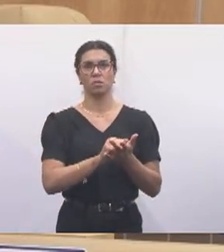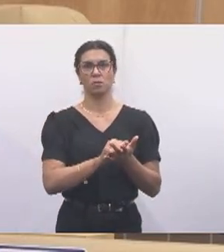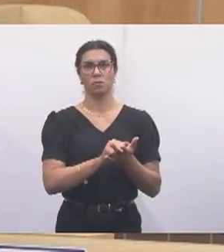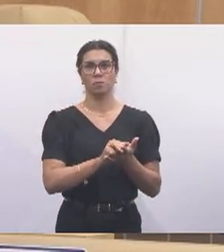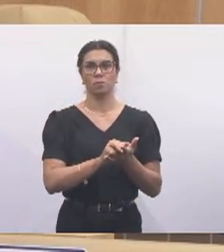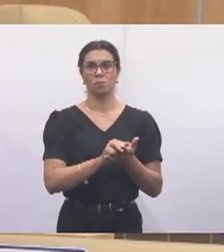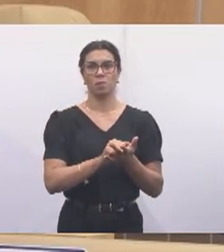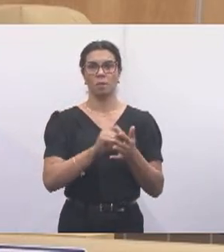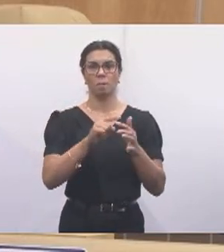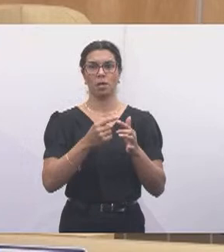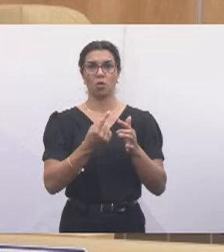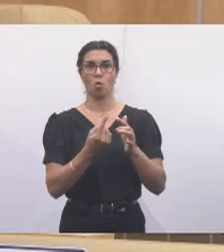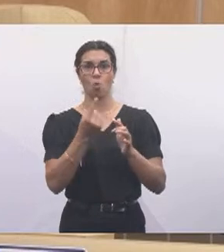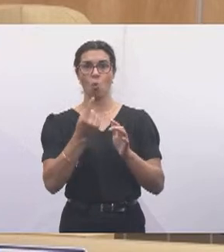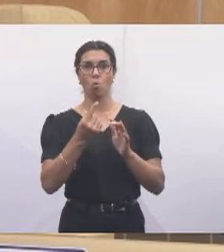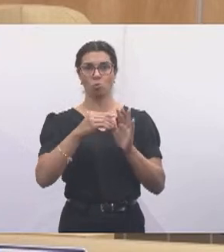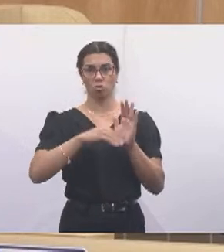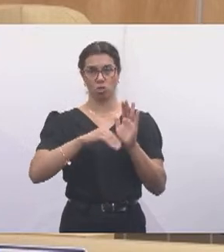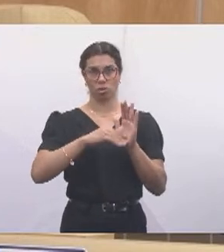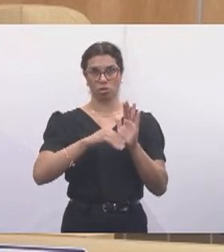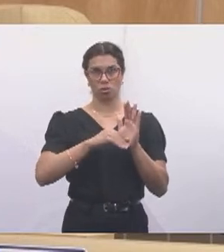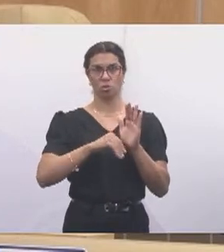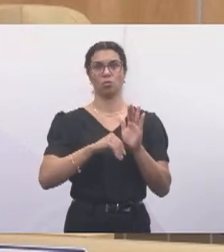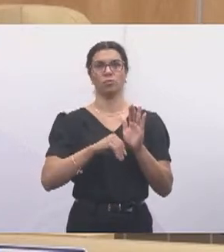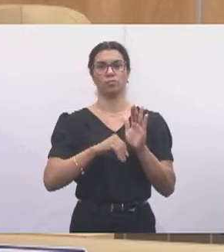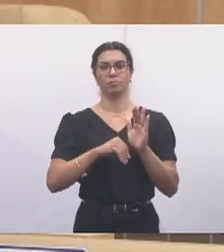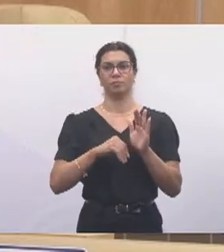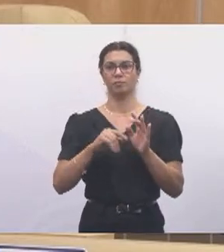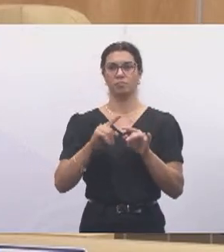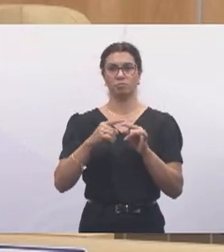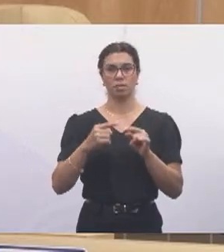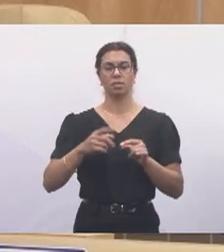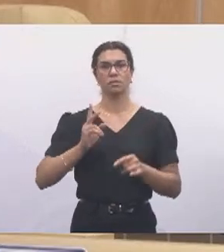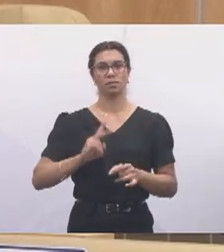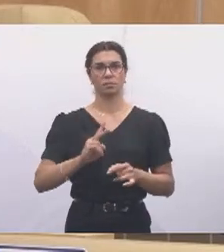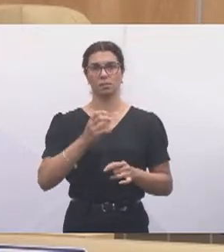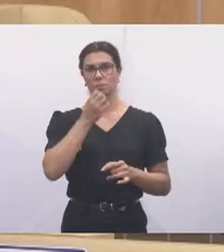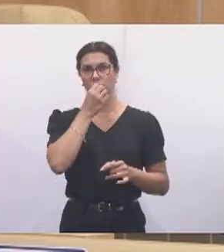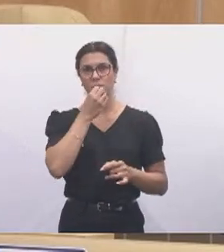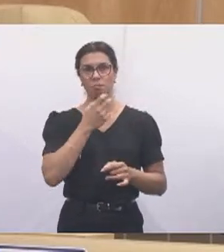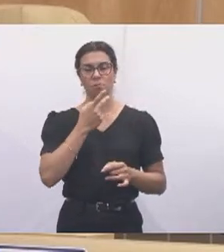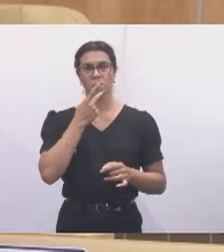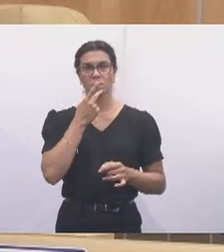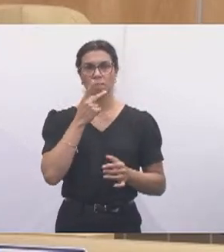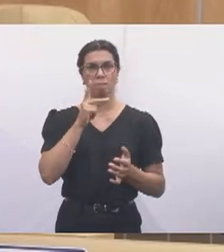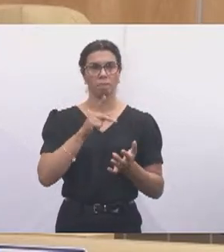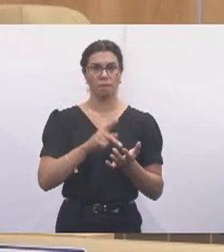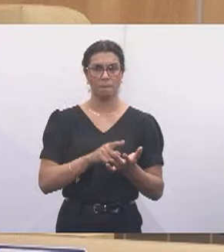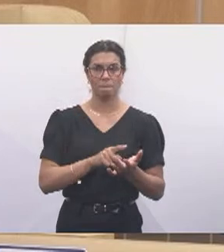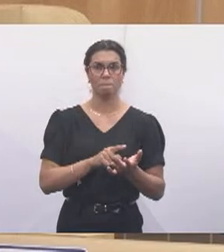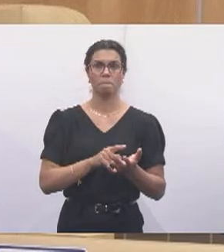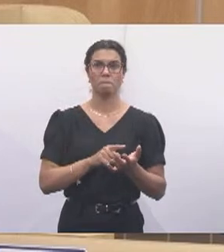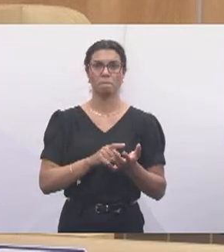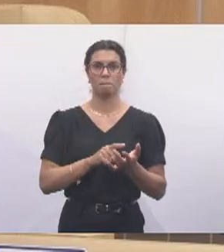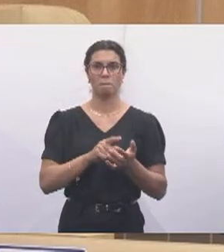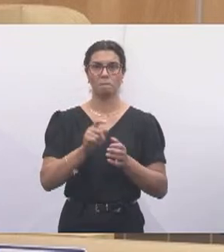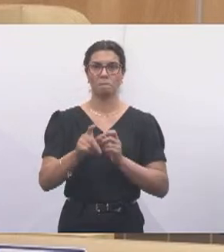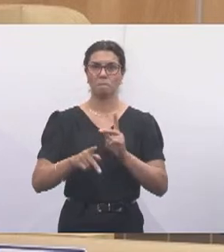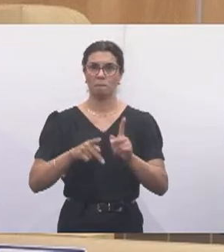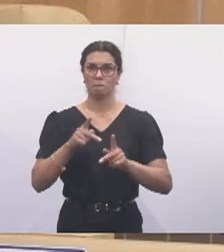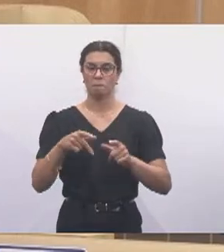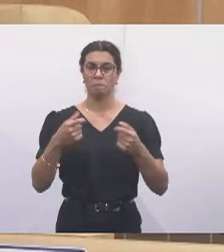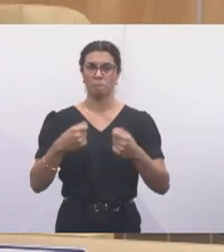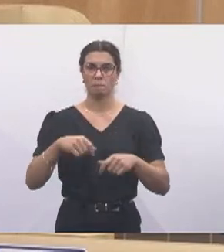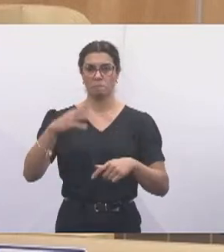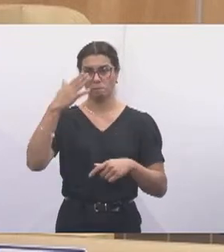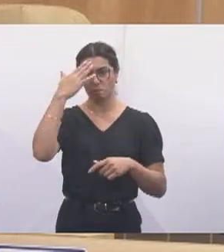retirou a assinatura. Então eu acredito que sempre é bom a gente falar a verdade para a população, a realidade, a